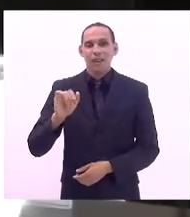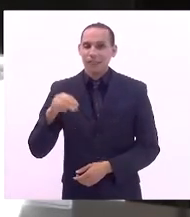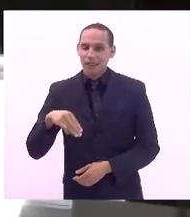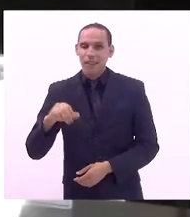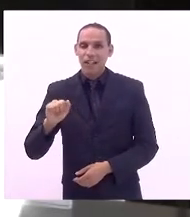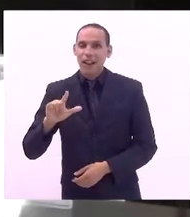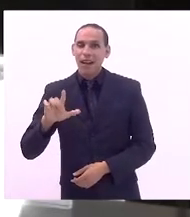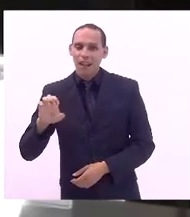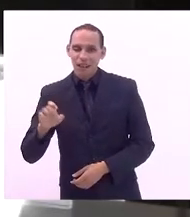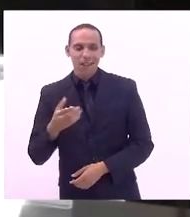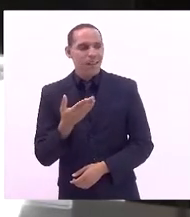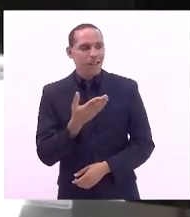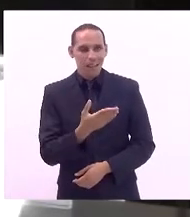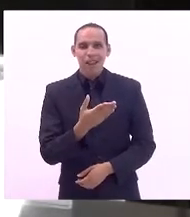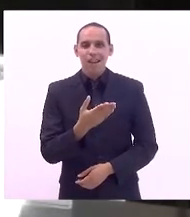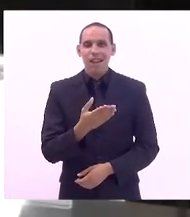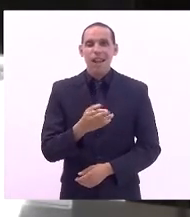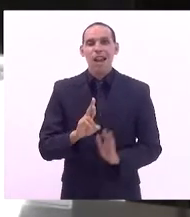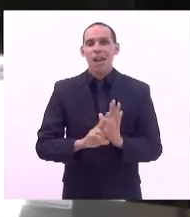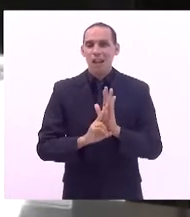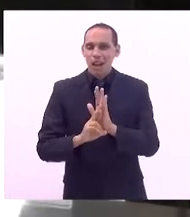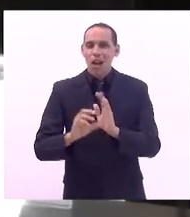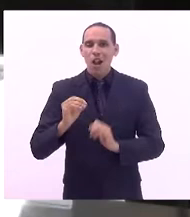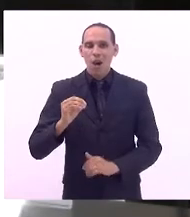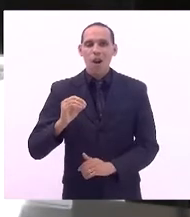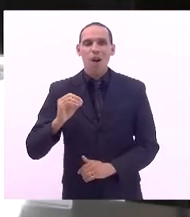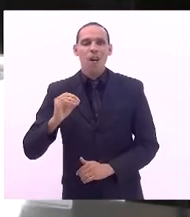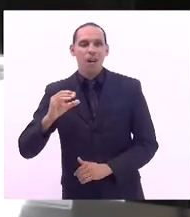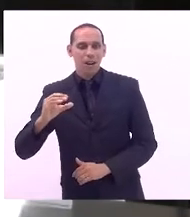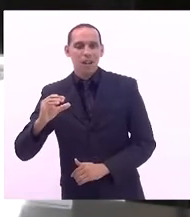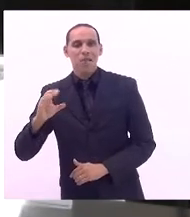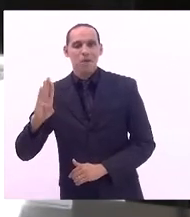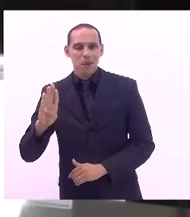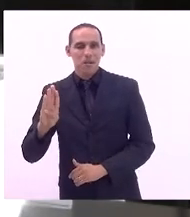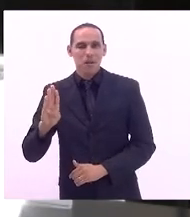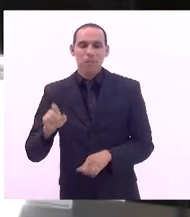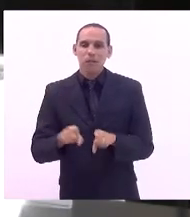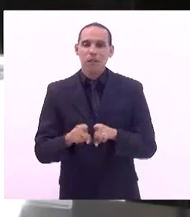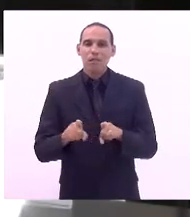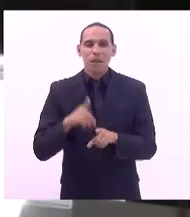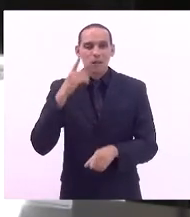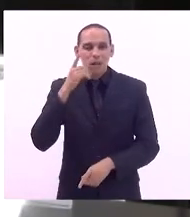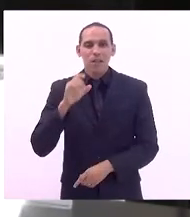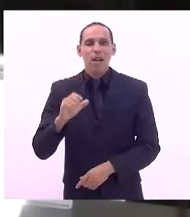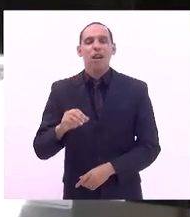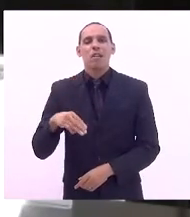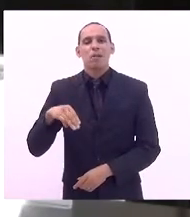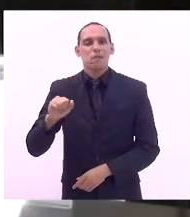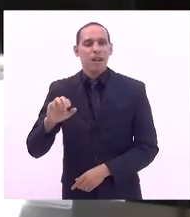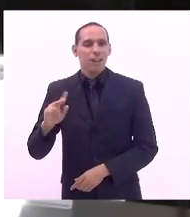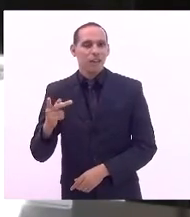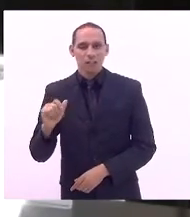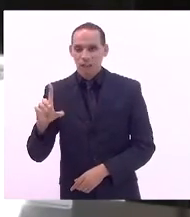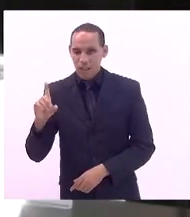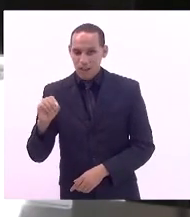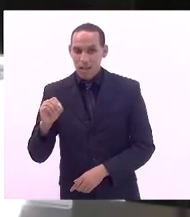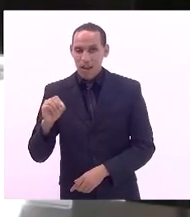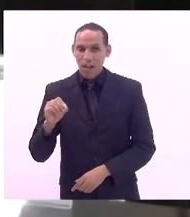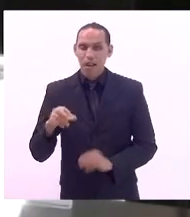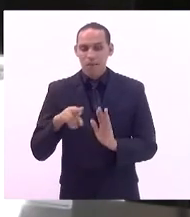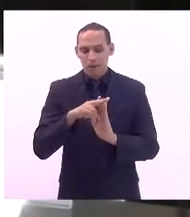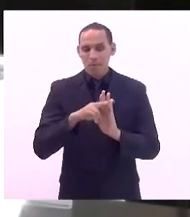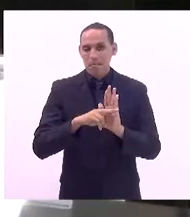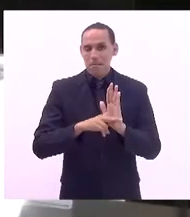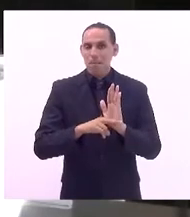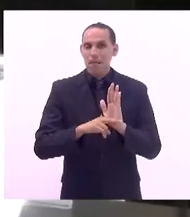representante da os capelães de Brasil e o abraço ao nosso Deputado Campos Machado pelo projeto de lei também que regulamenta a profissão